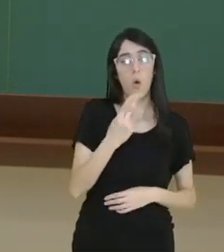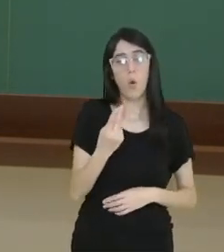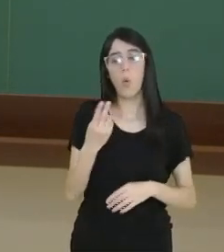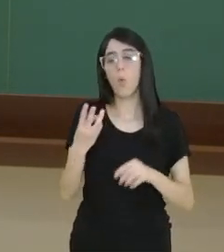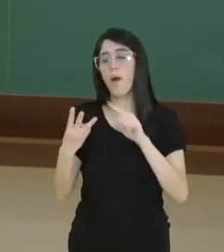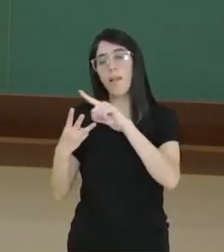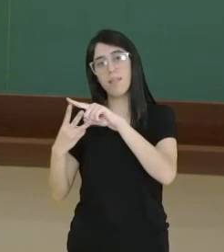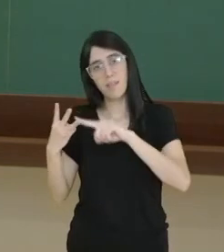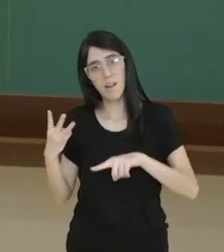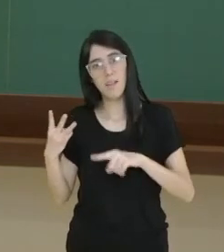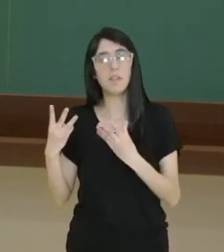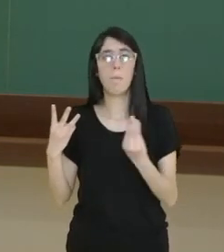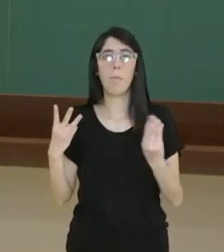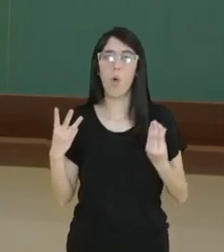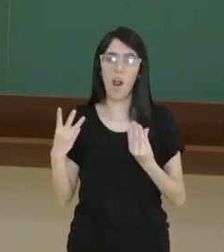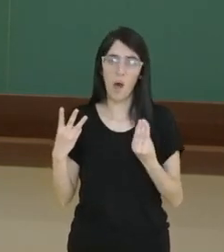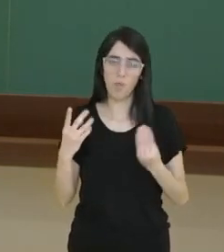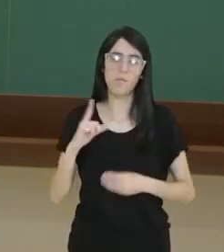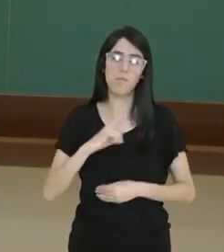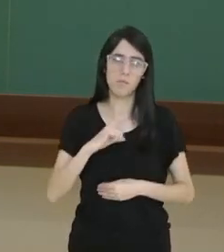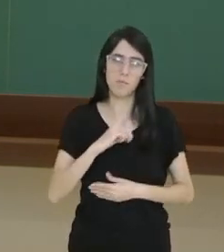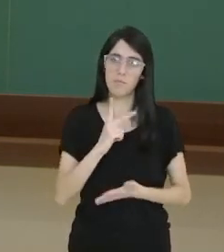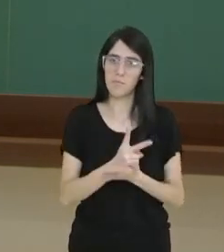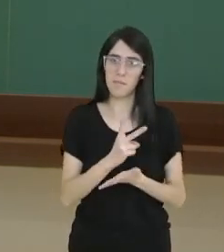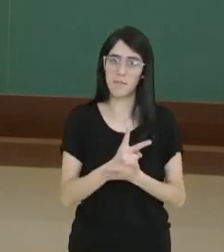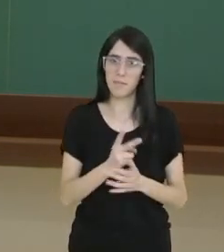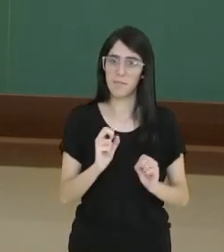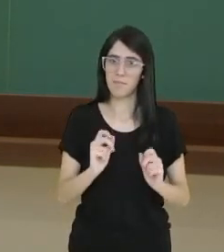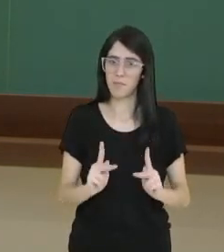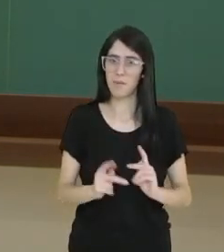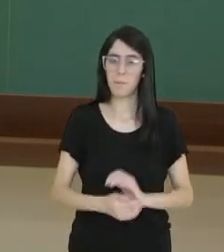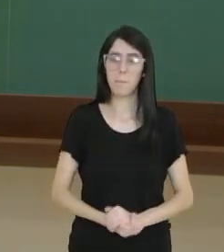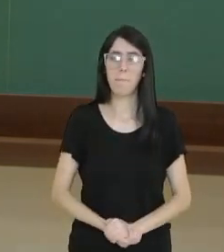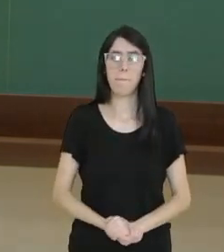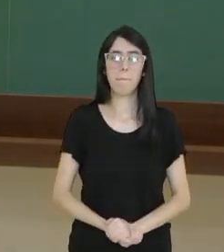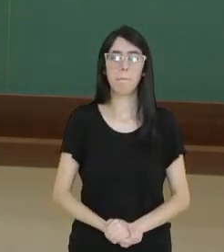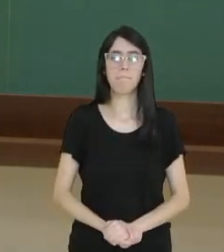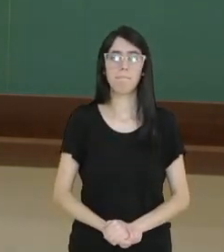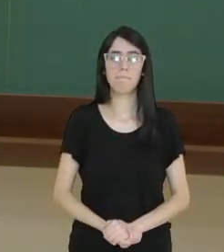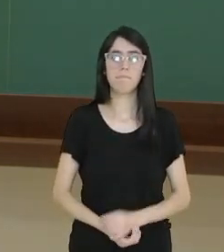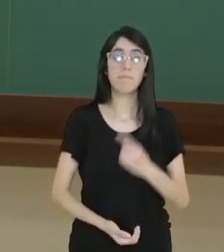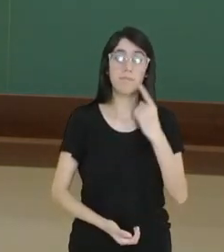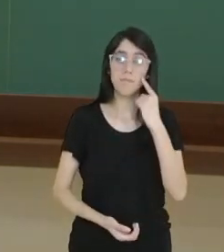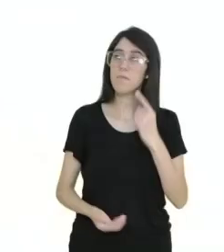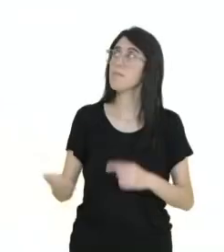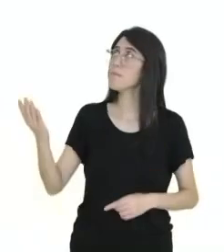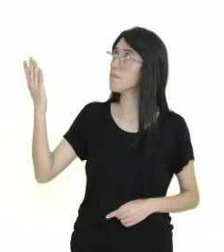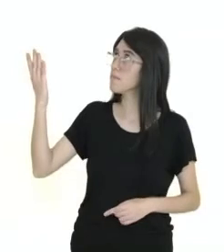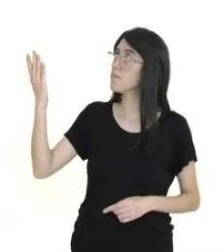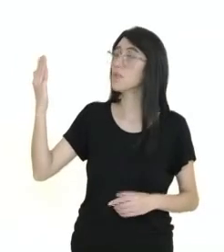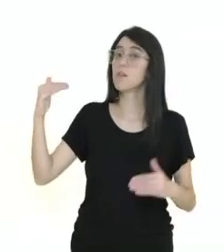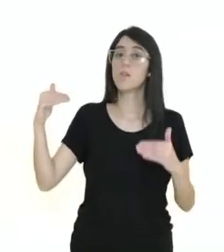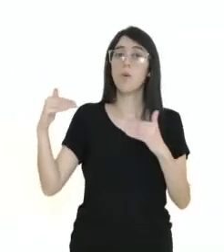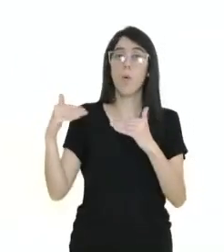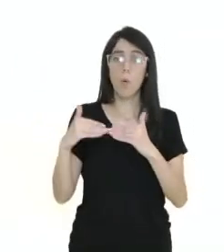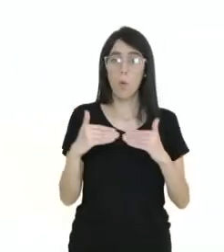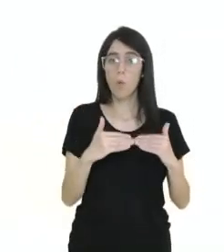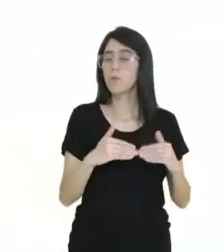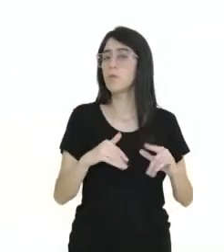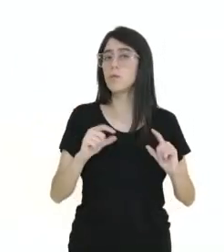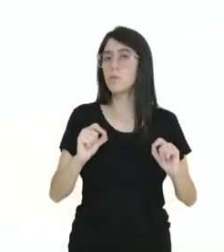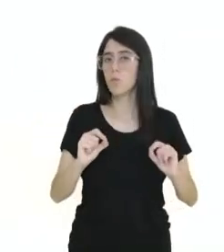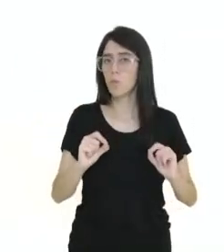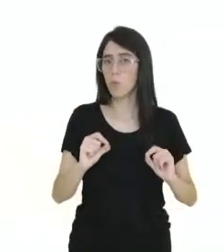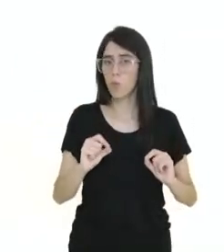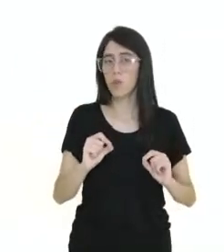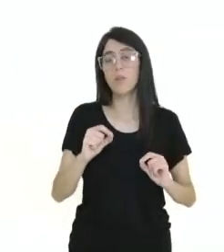plural, tá? Sempre primeira, segunda e terceira pessoa, tá? Então, olha lá. Então, a concordância vai existir, né,